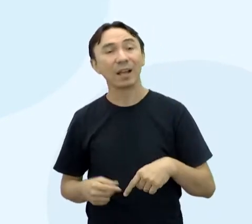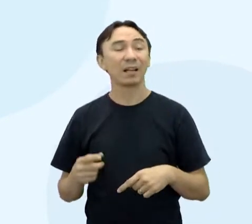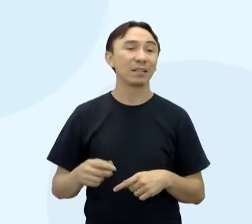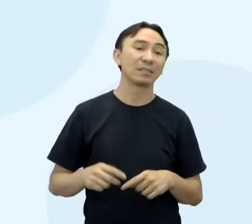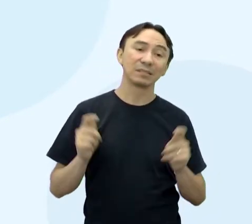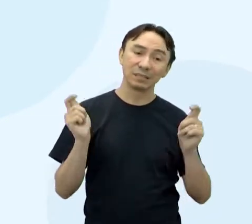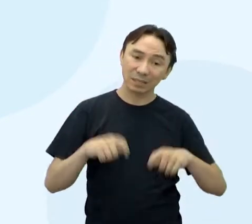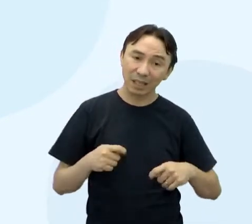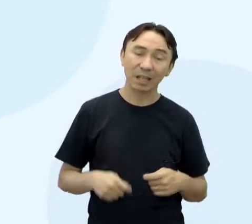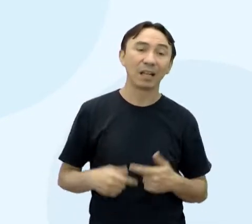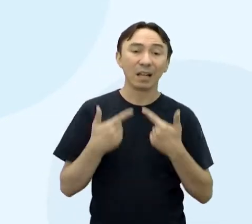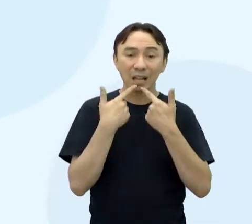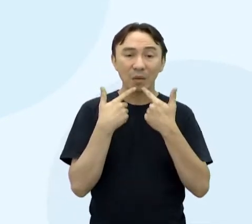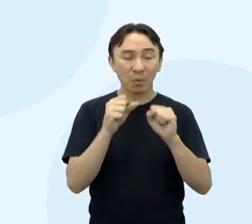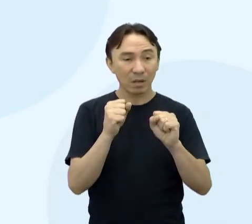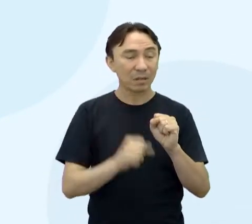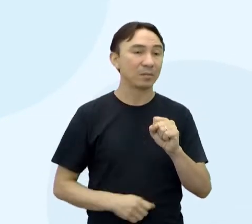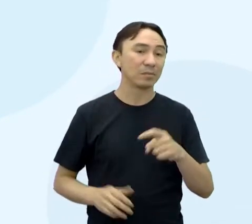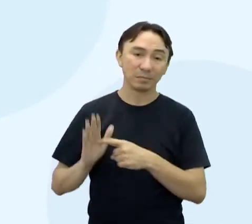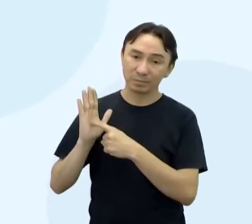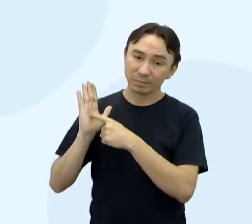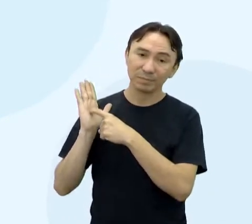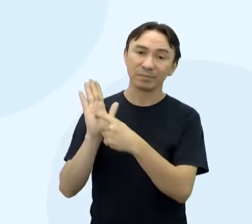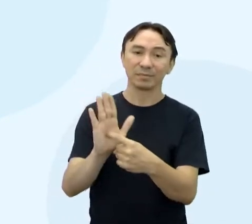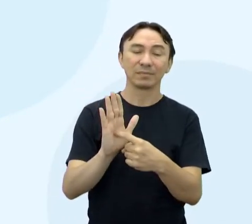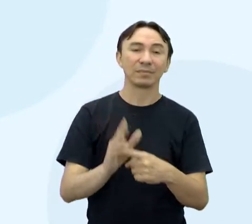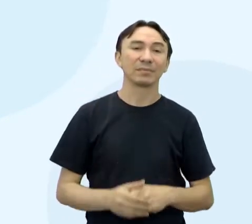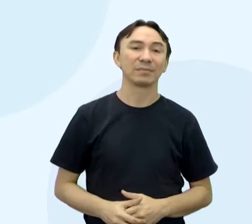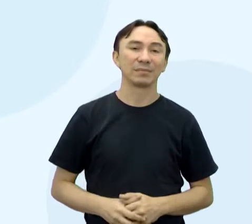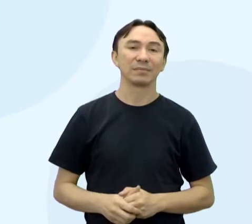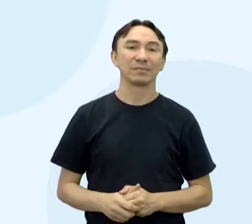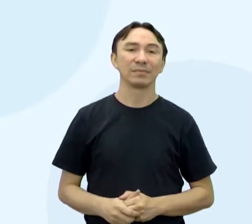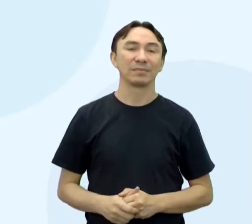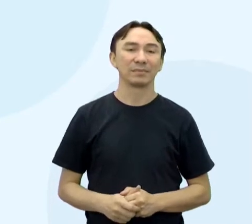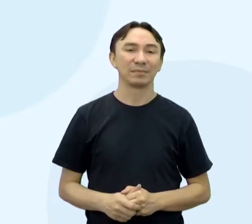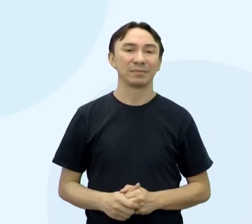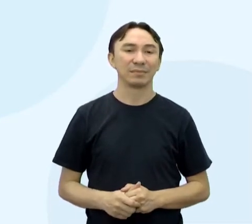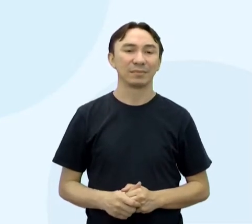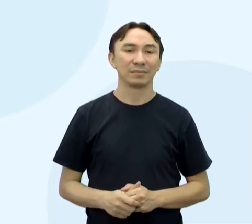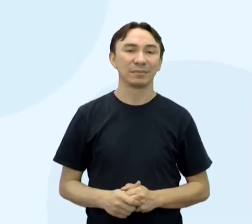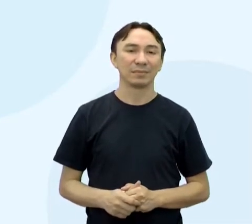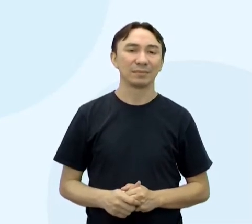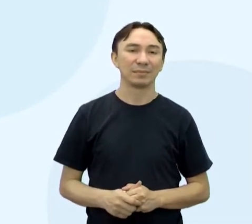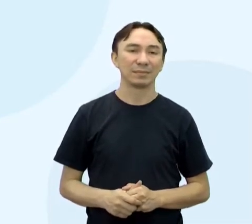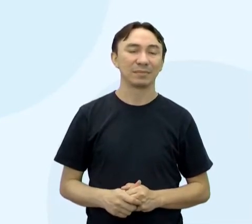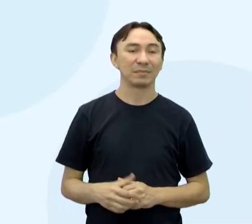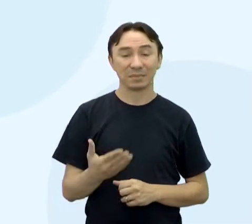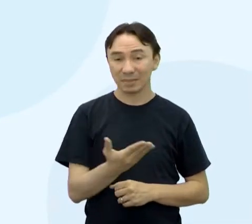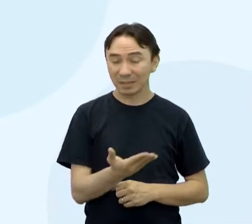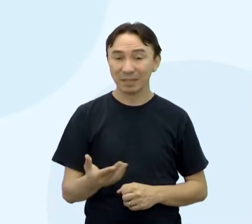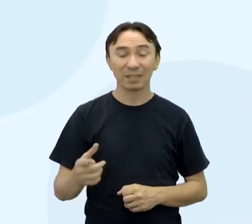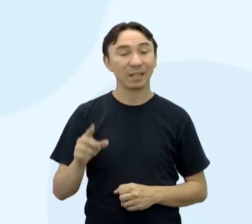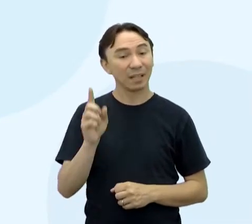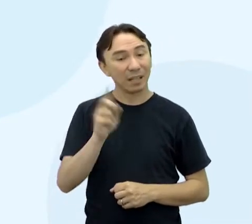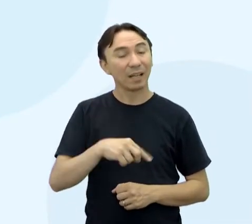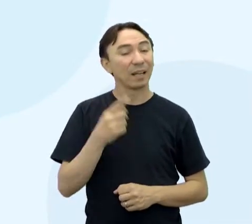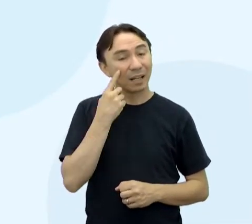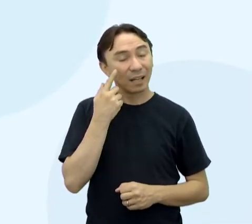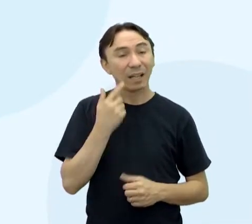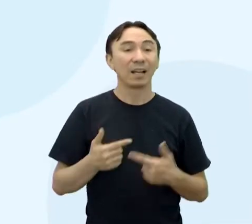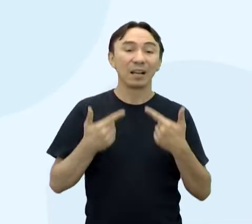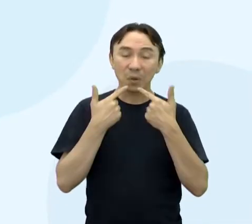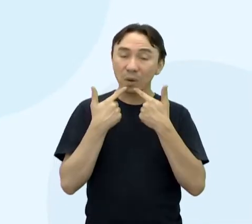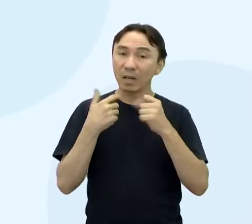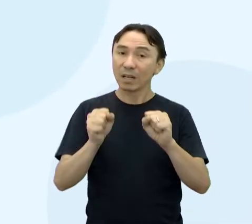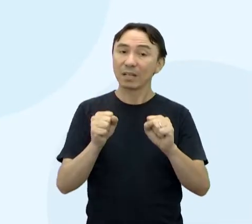linguagem se apresenta. A linguagem é que o ser humano cria mundos e fantasias, visto